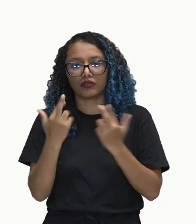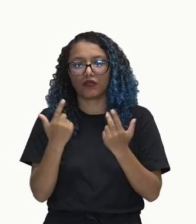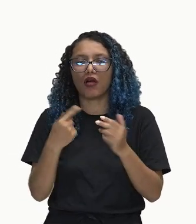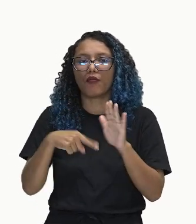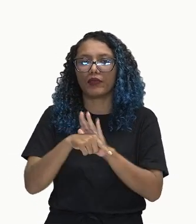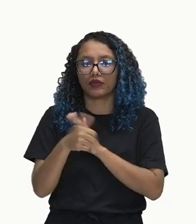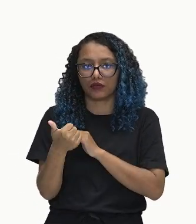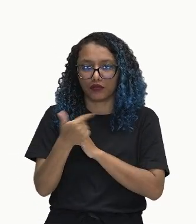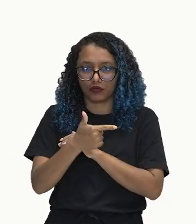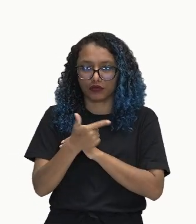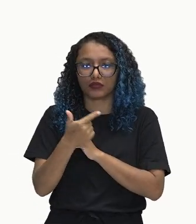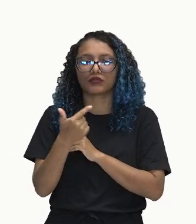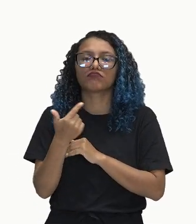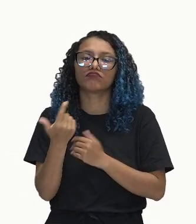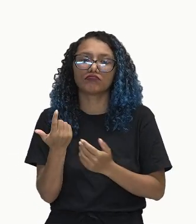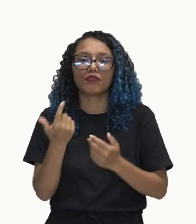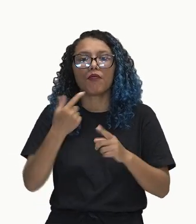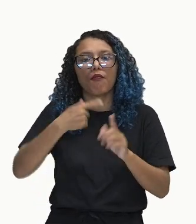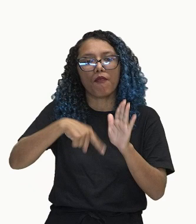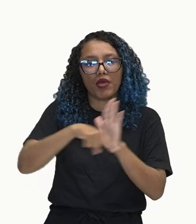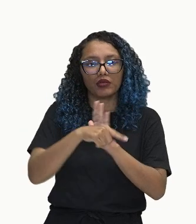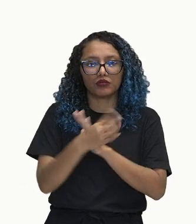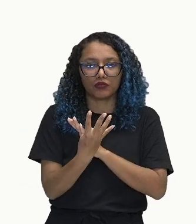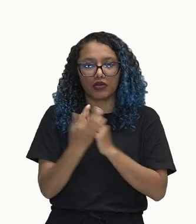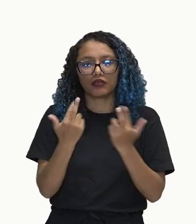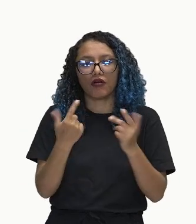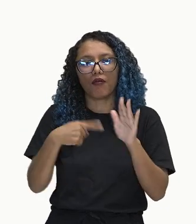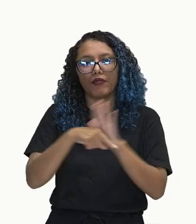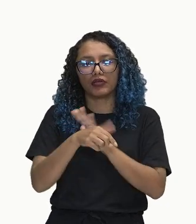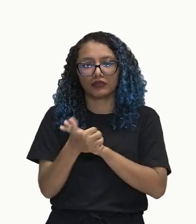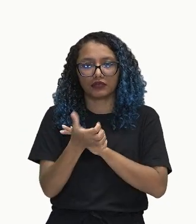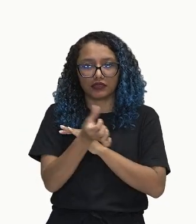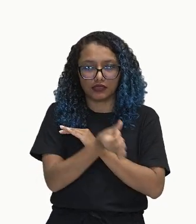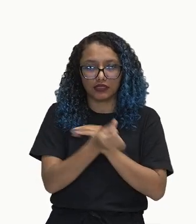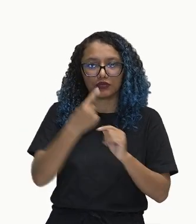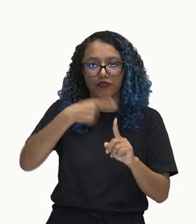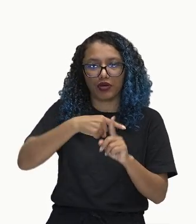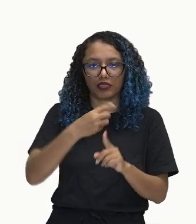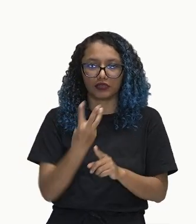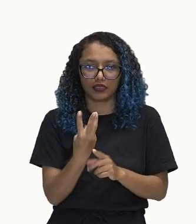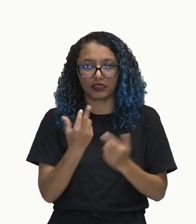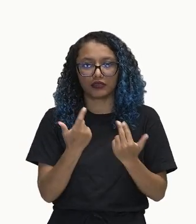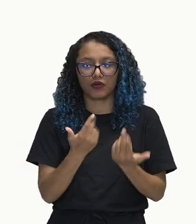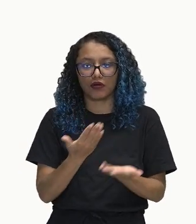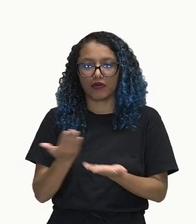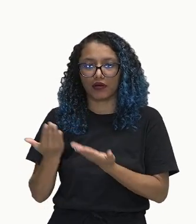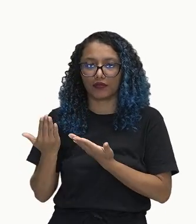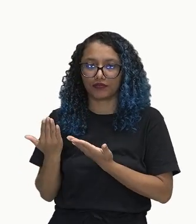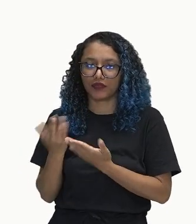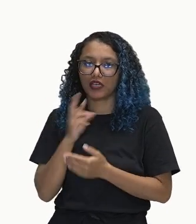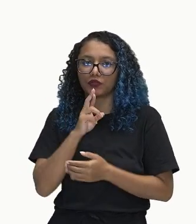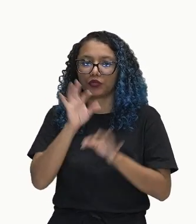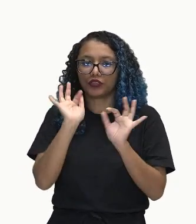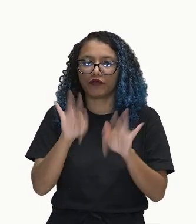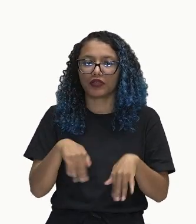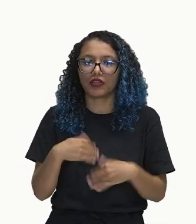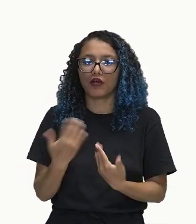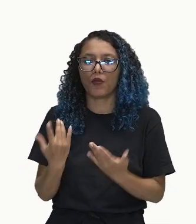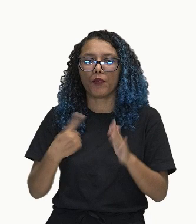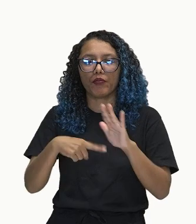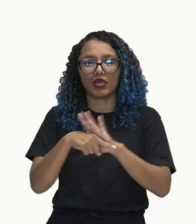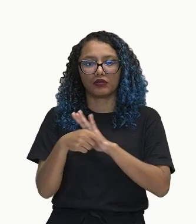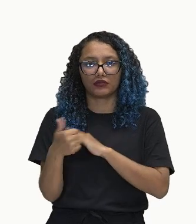12, menos 12 menos 4 é menos 16, com mais 3 me dá como resposta final o valor